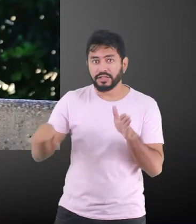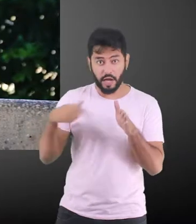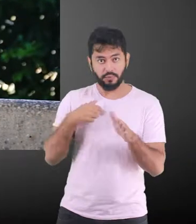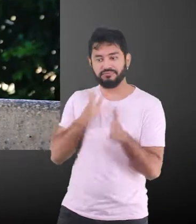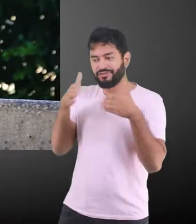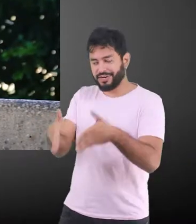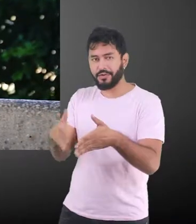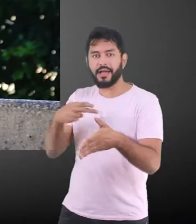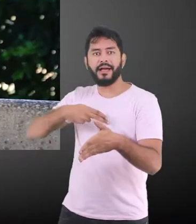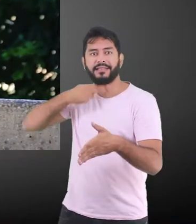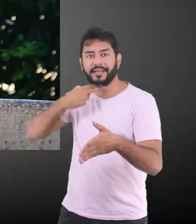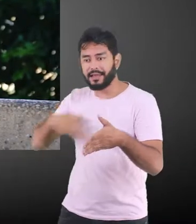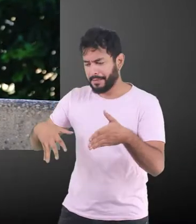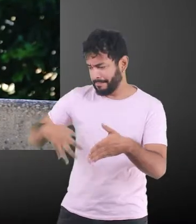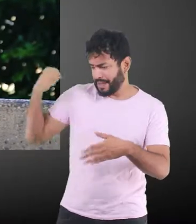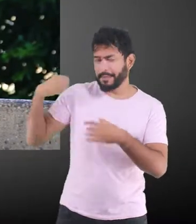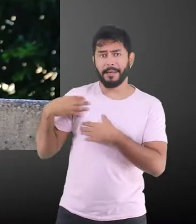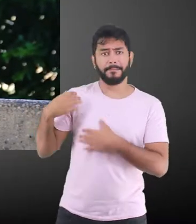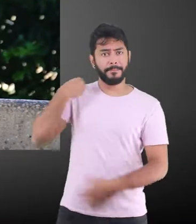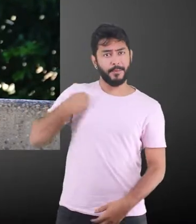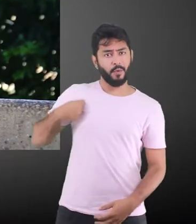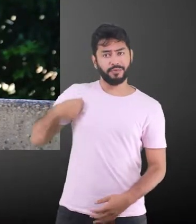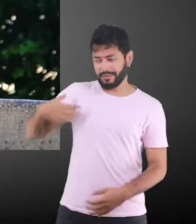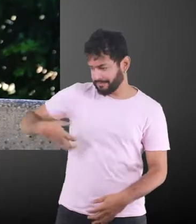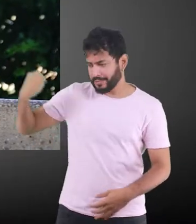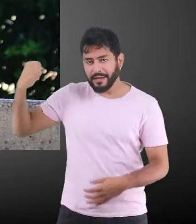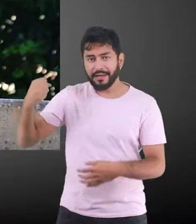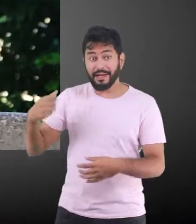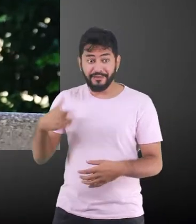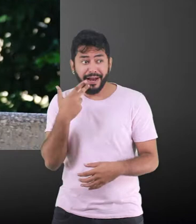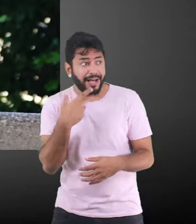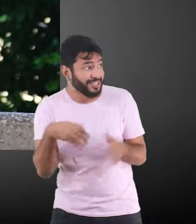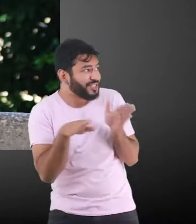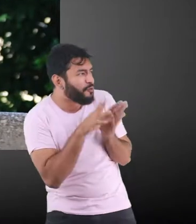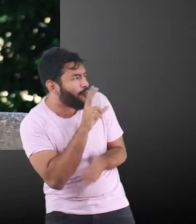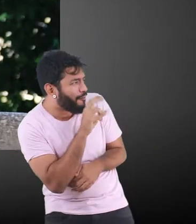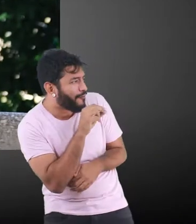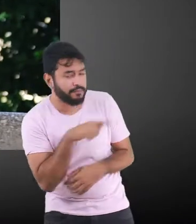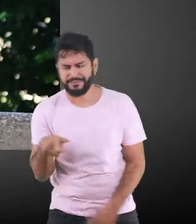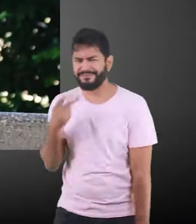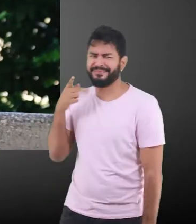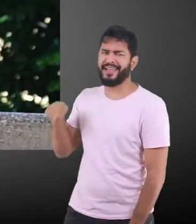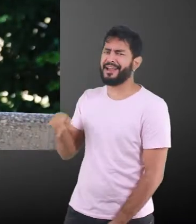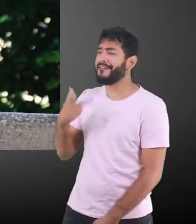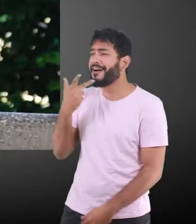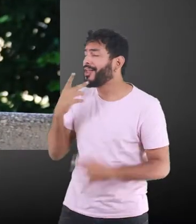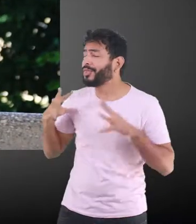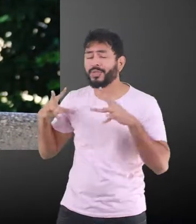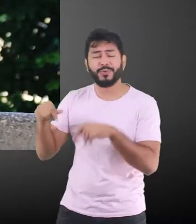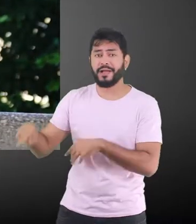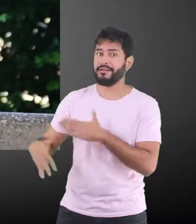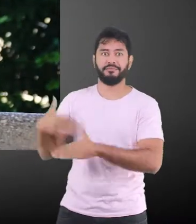bolsa. Ela chegou, vovó, ela fala tudo, ela é bem, bem desenvolvida, ela, a idade dela.